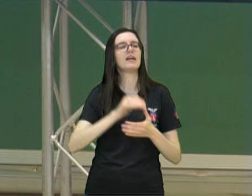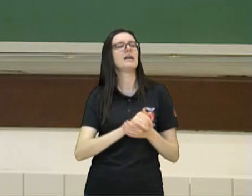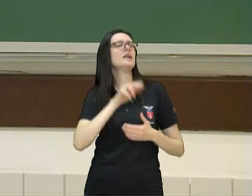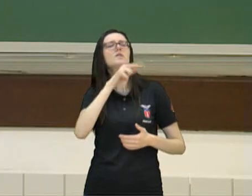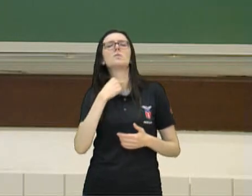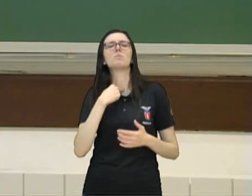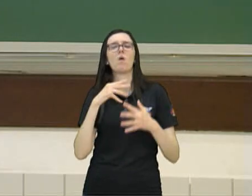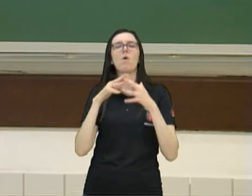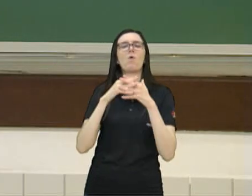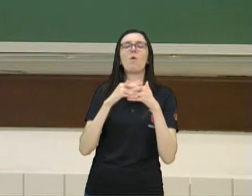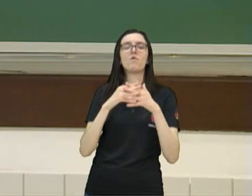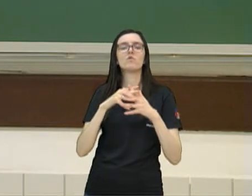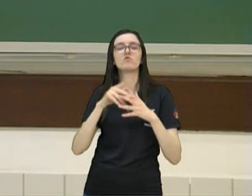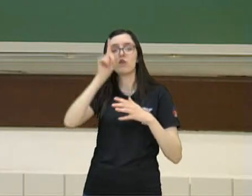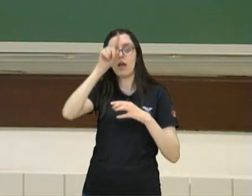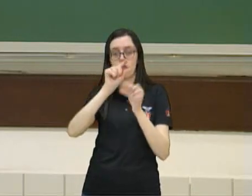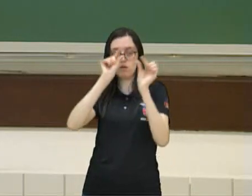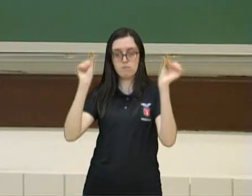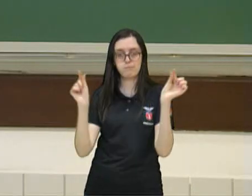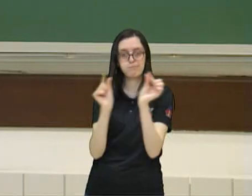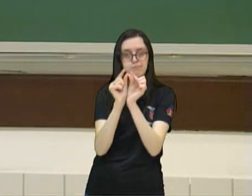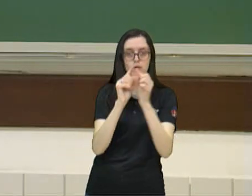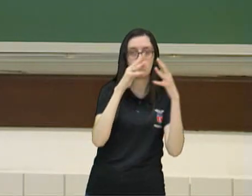esse encontro consonantal